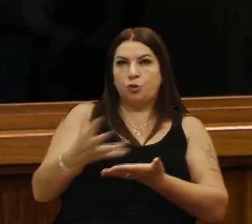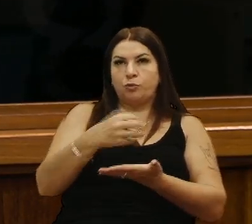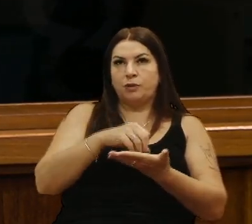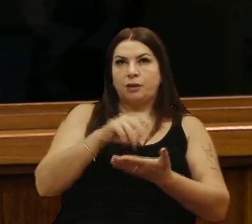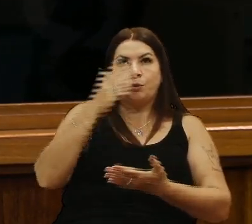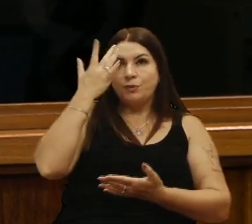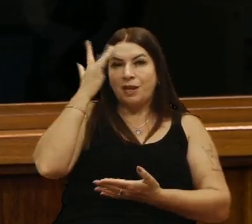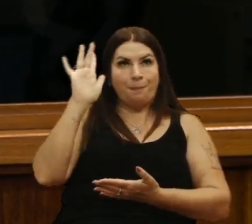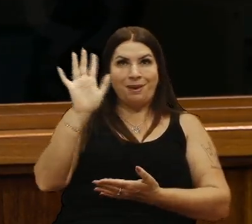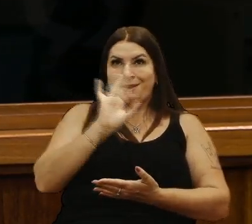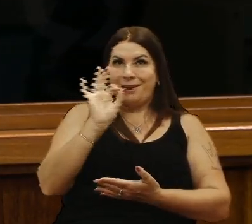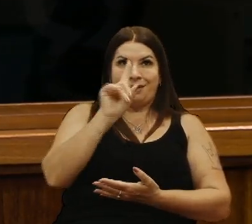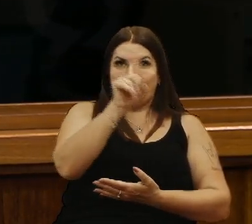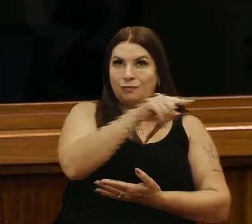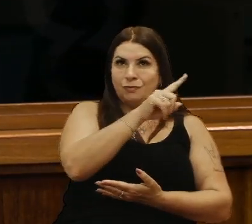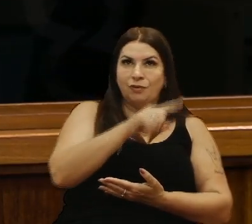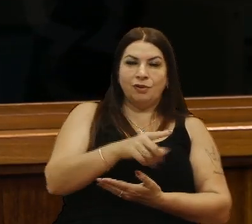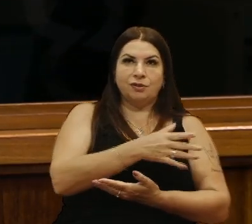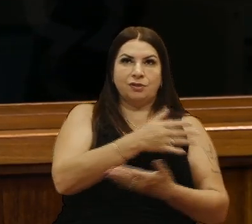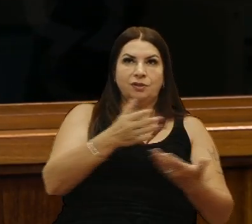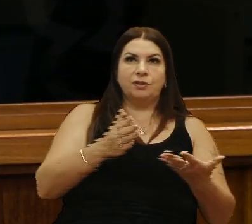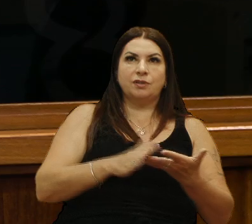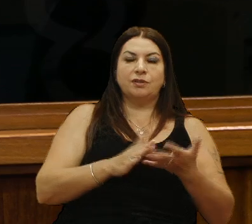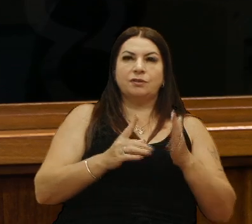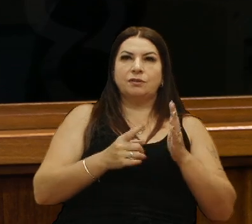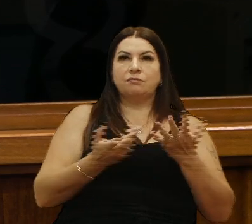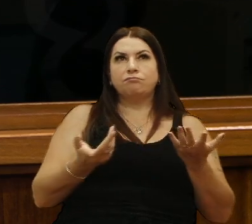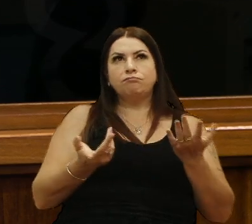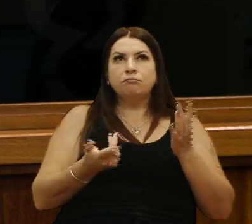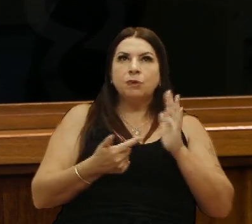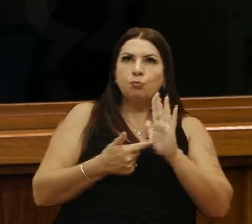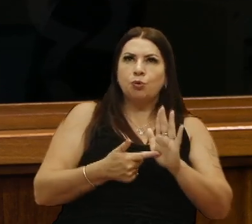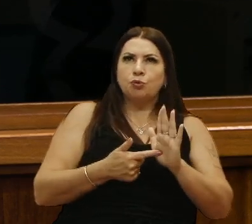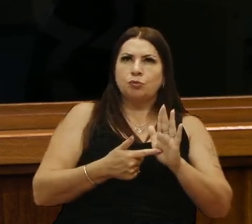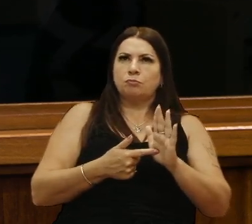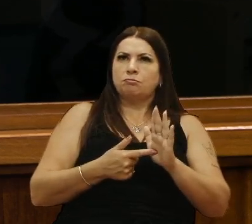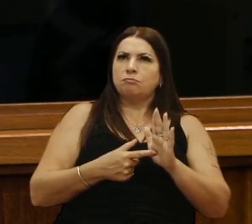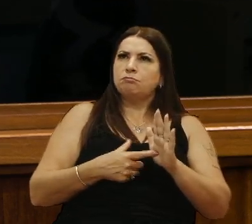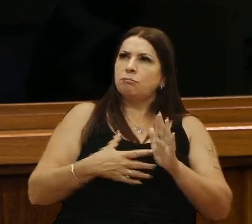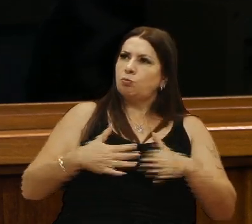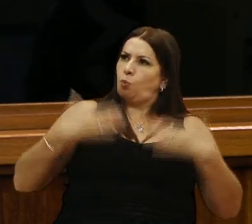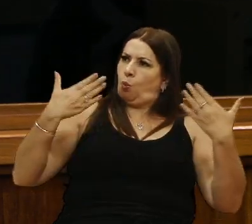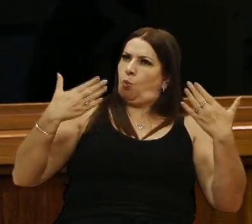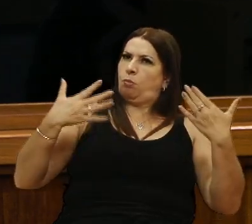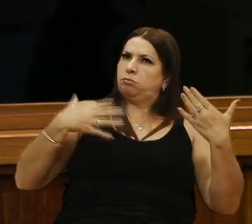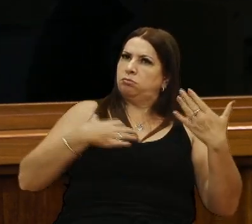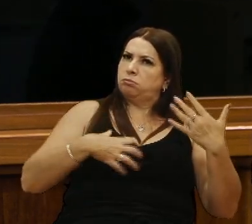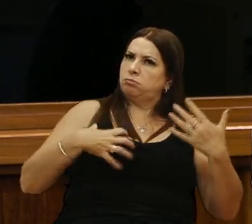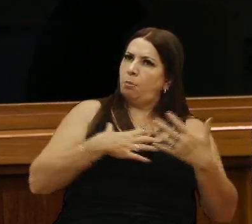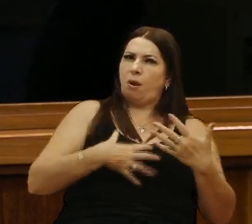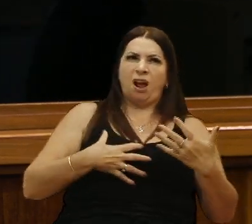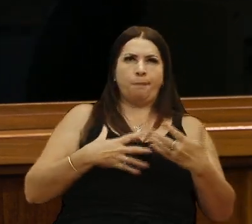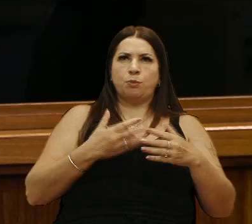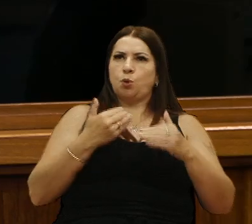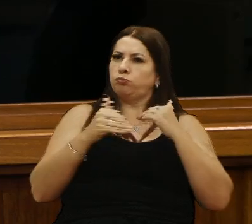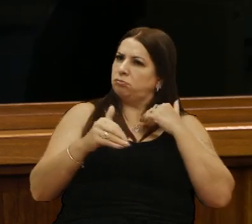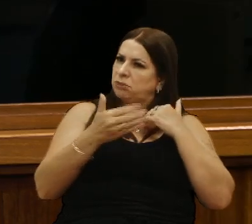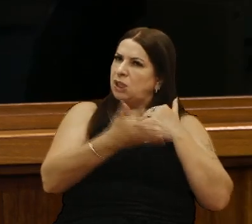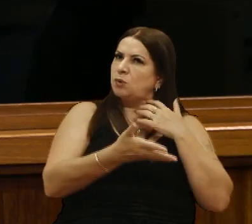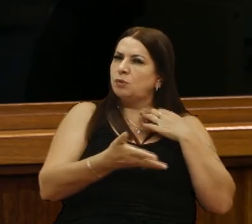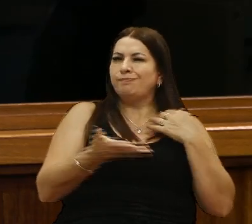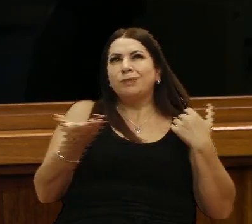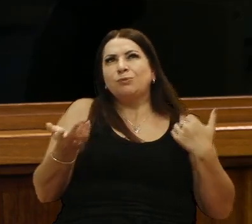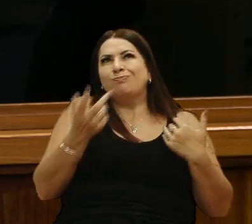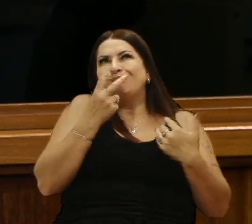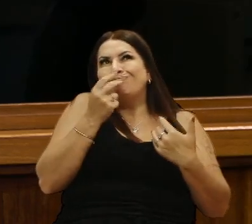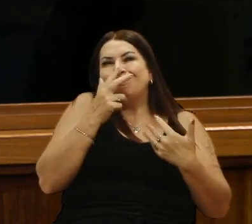não sabia do veto, como se mostrou indignado, surpreso e contrário. Então, aqui parece